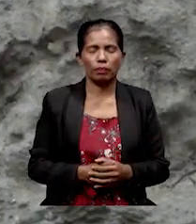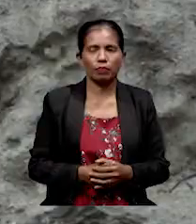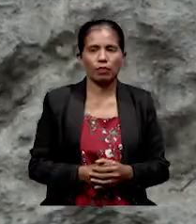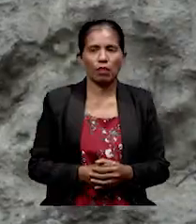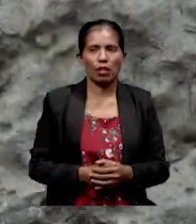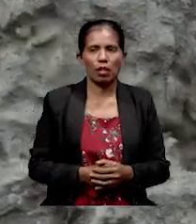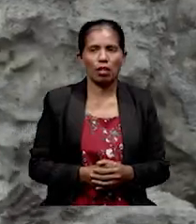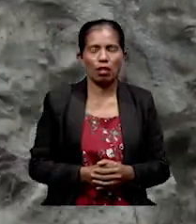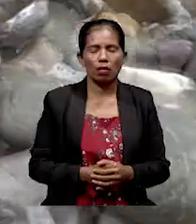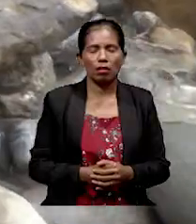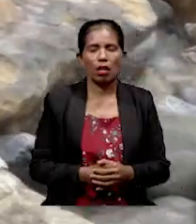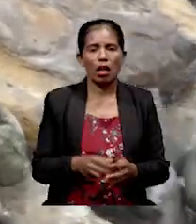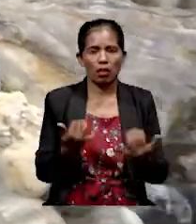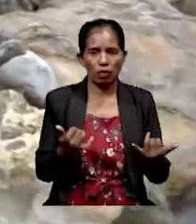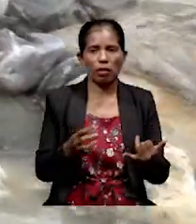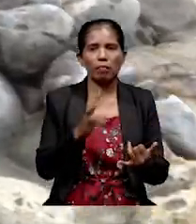de nebe maka agora